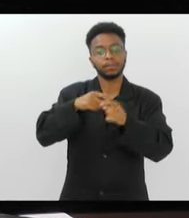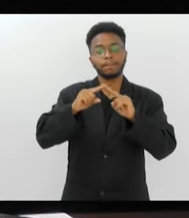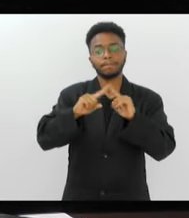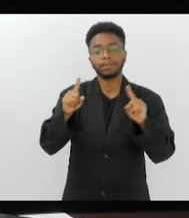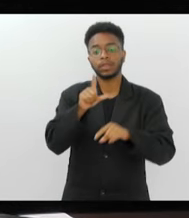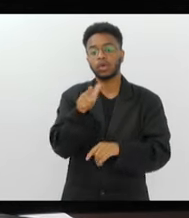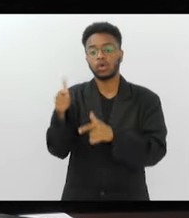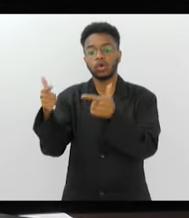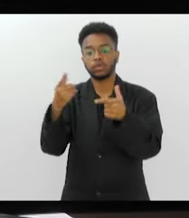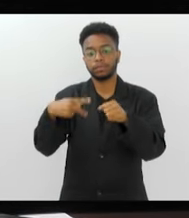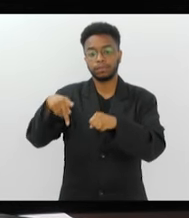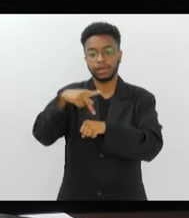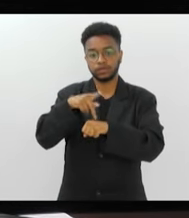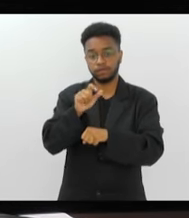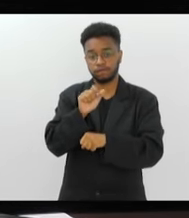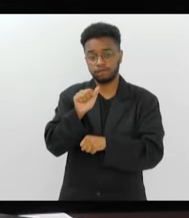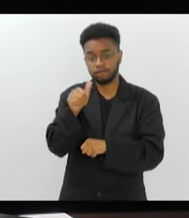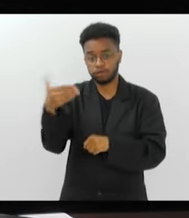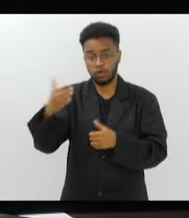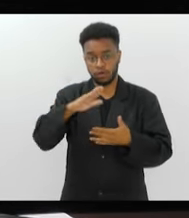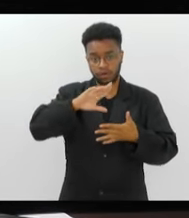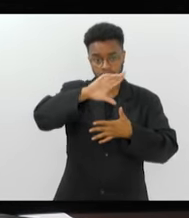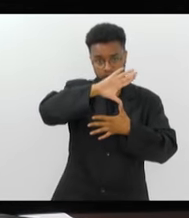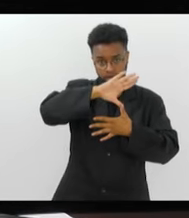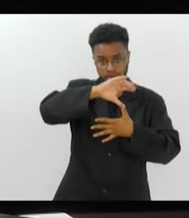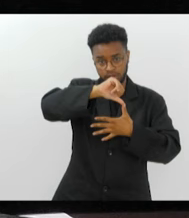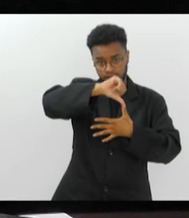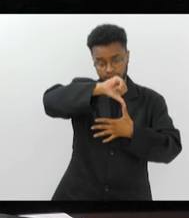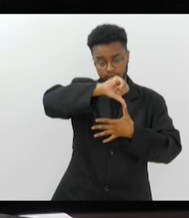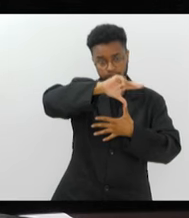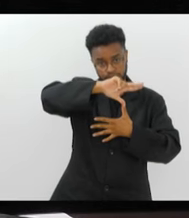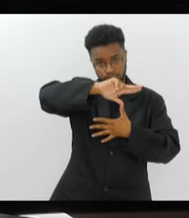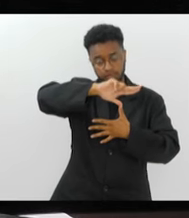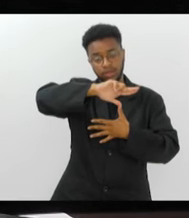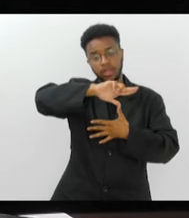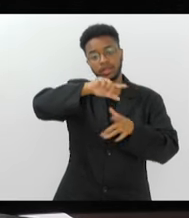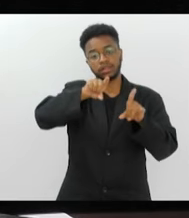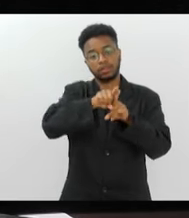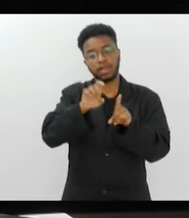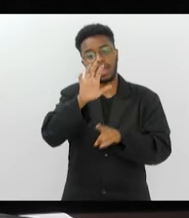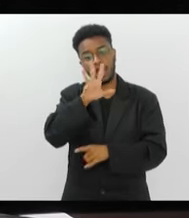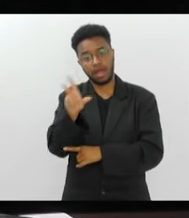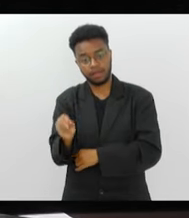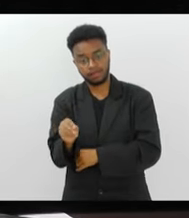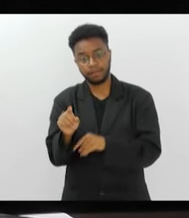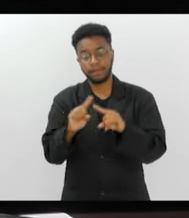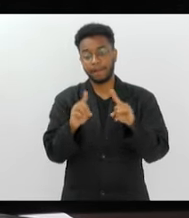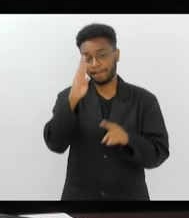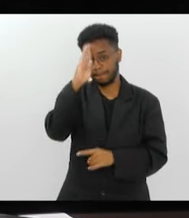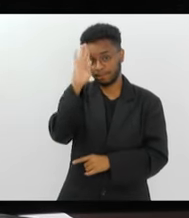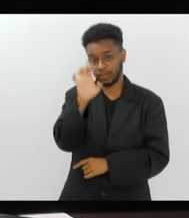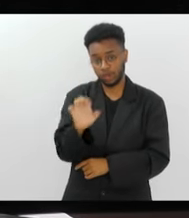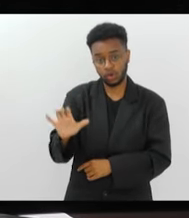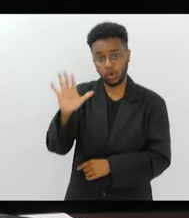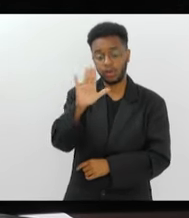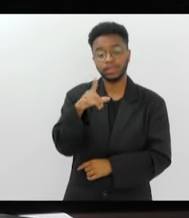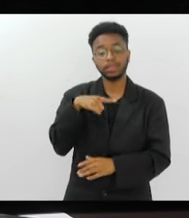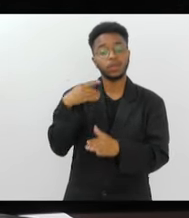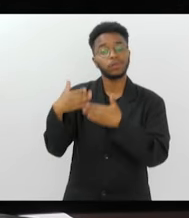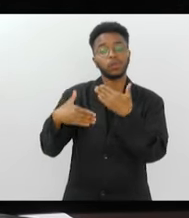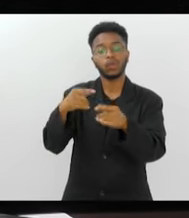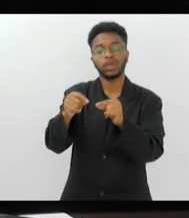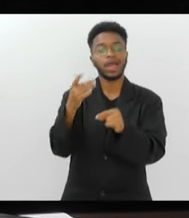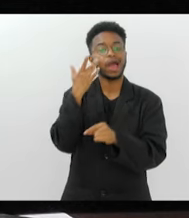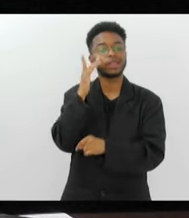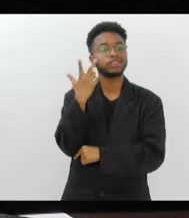países fora da América Latina e da África, em especial na Europa, existe um processo de naturalização daquilo